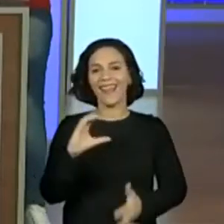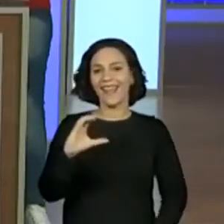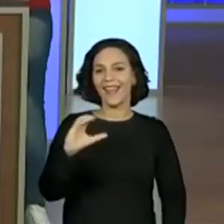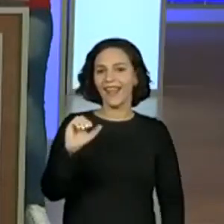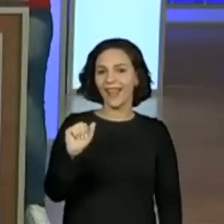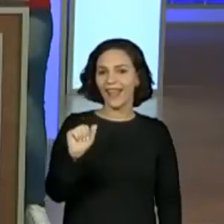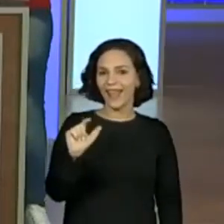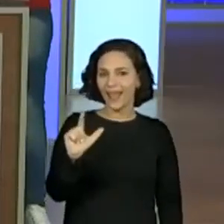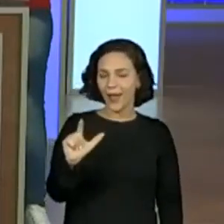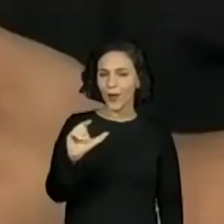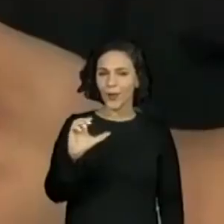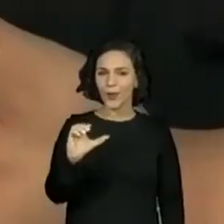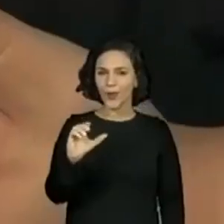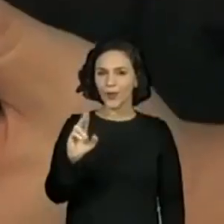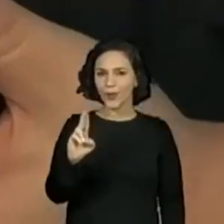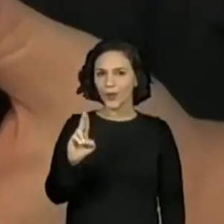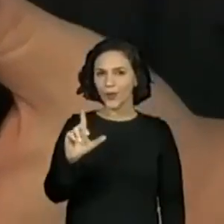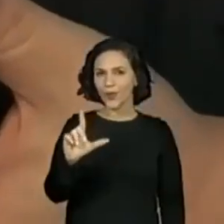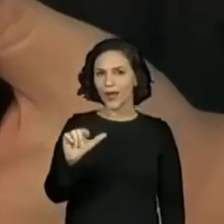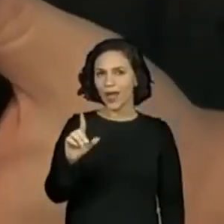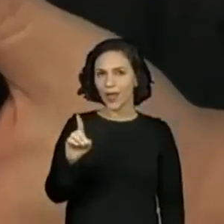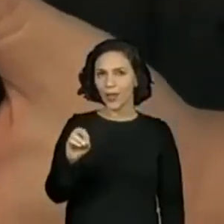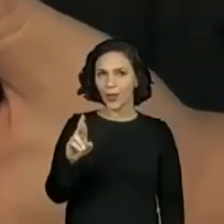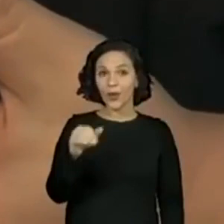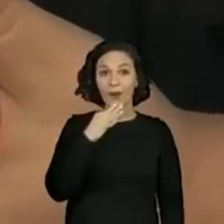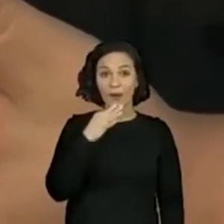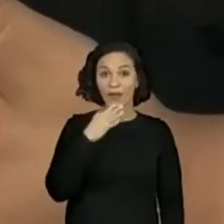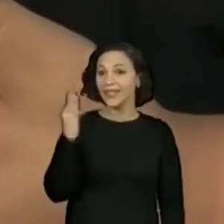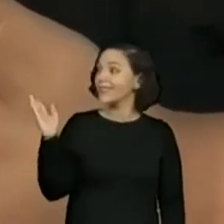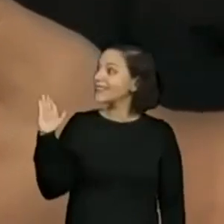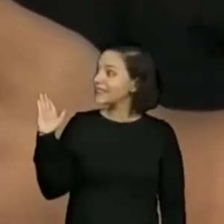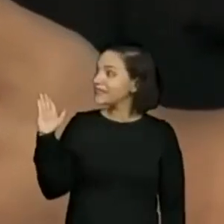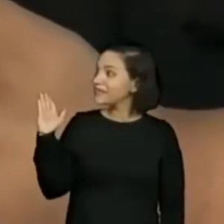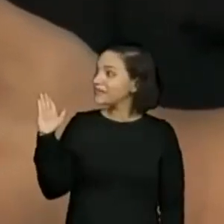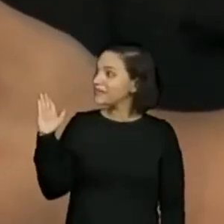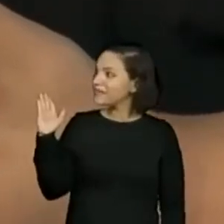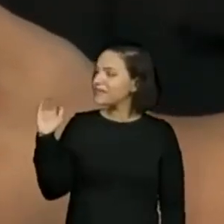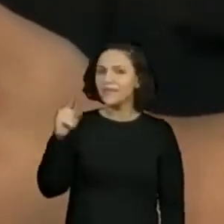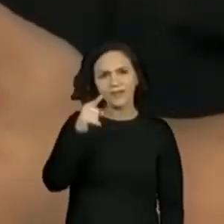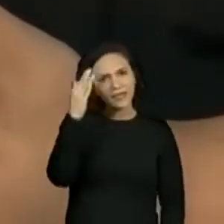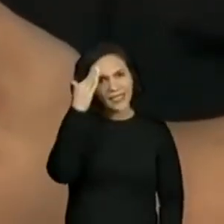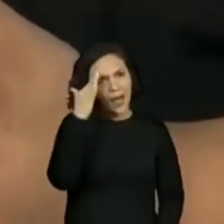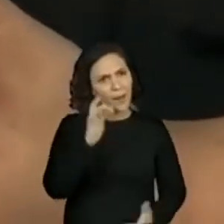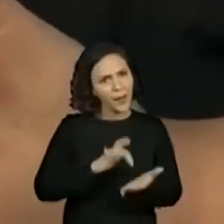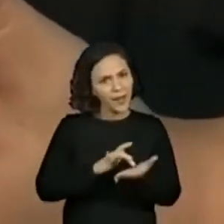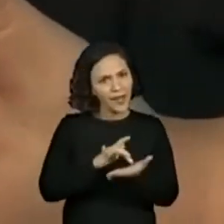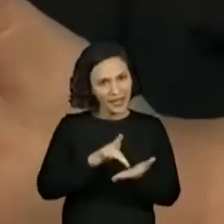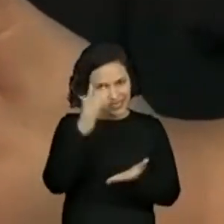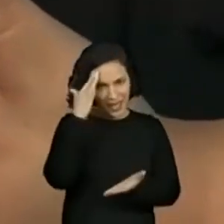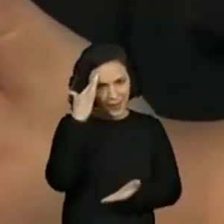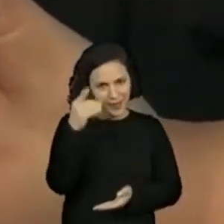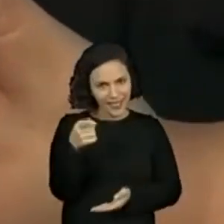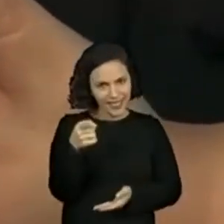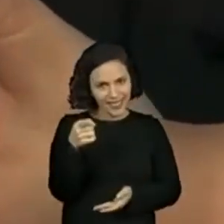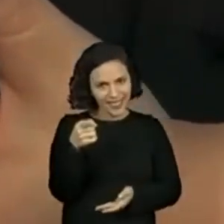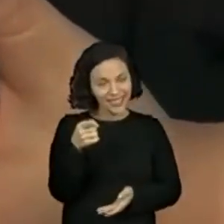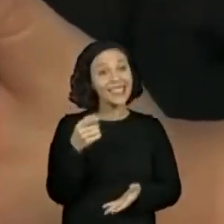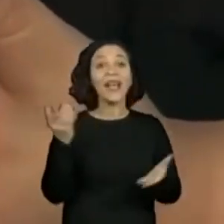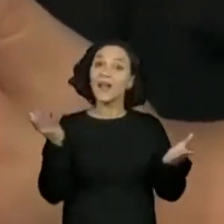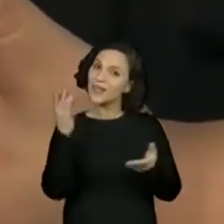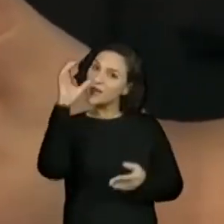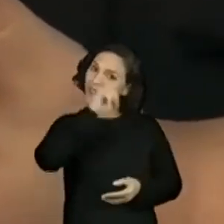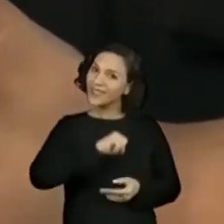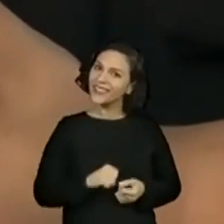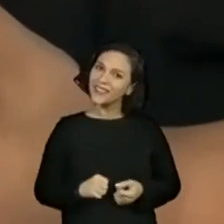calculadora, olha só. Será que todos os estudantes sabem utilizar a calculadora? Olha só. Hoje nós vamos aprender